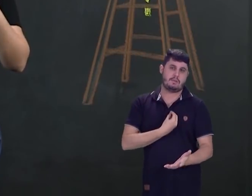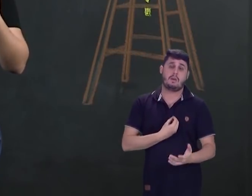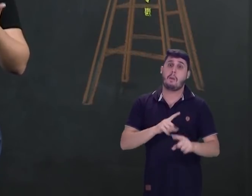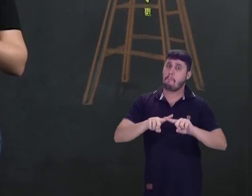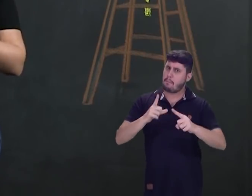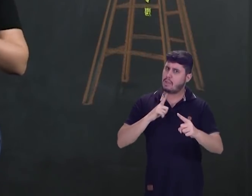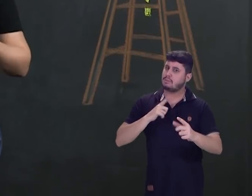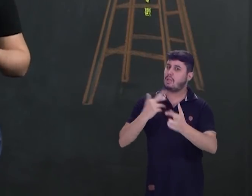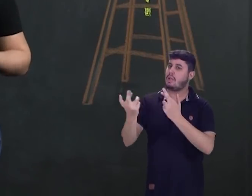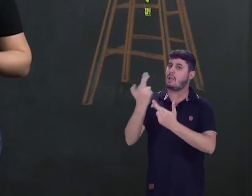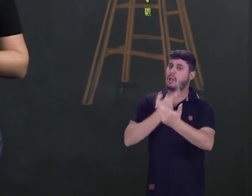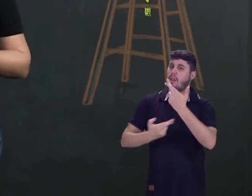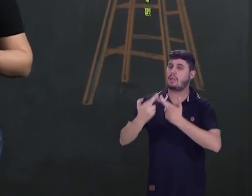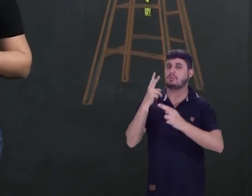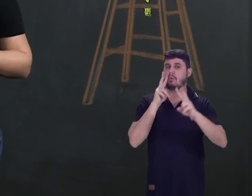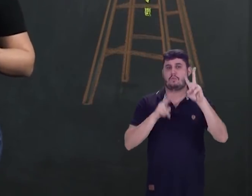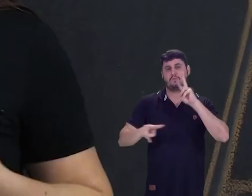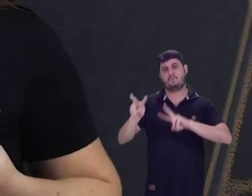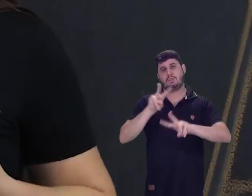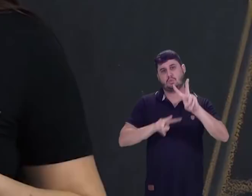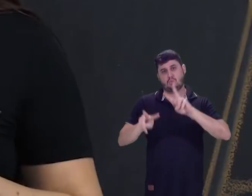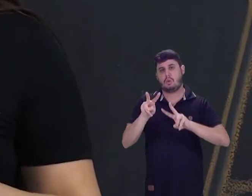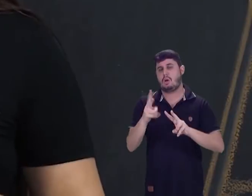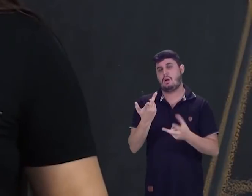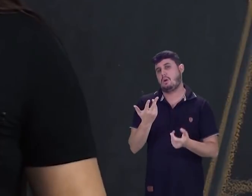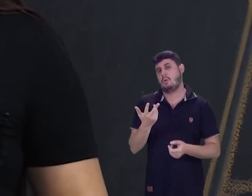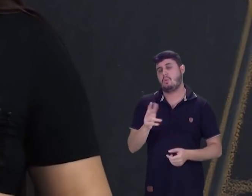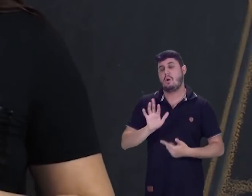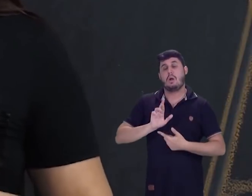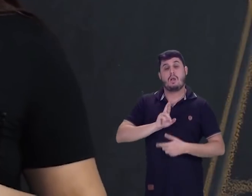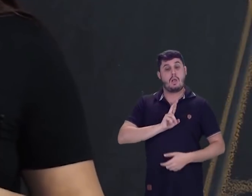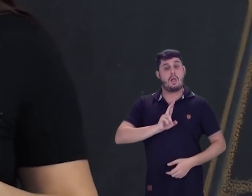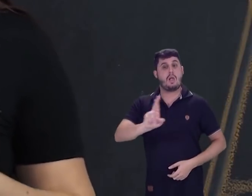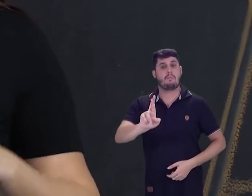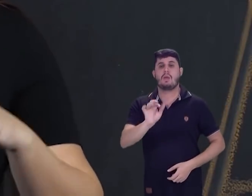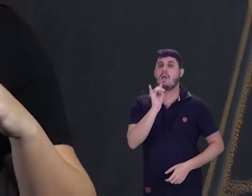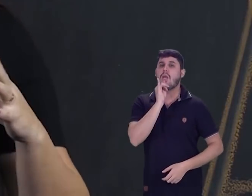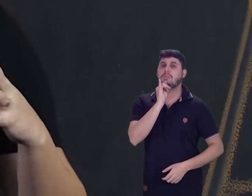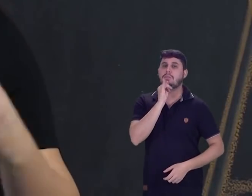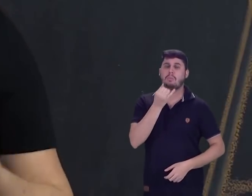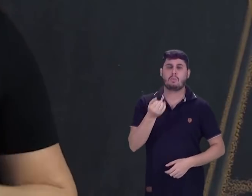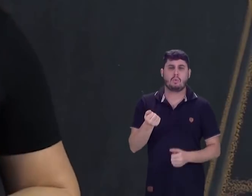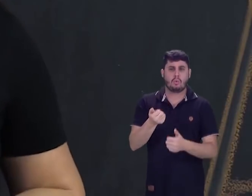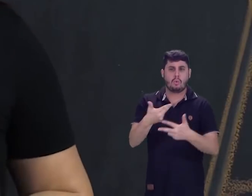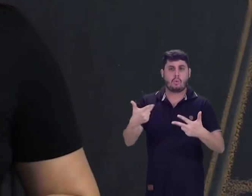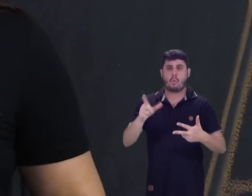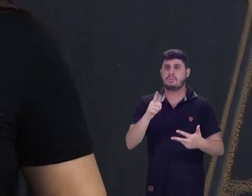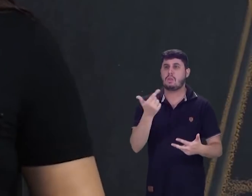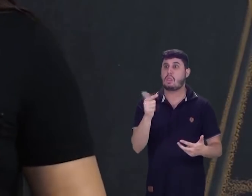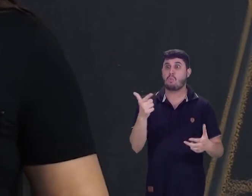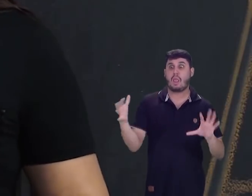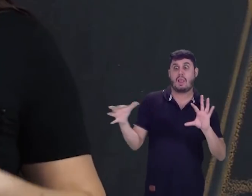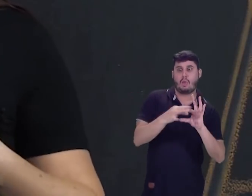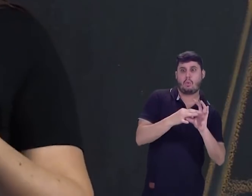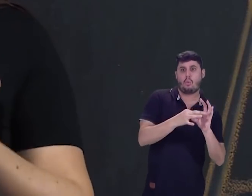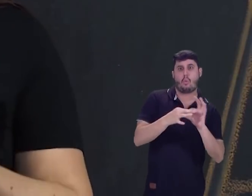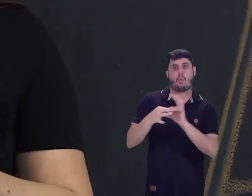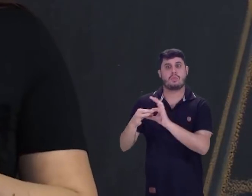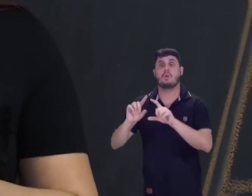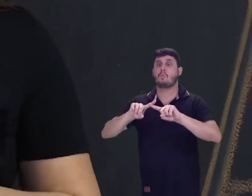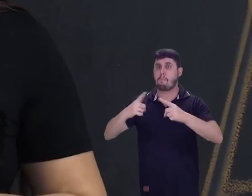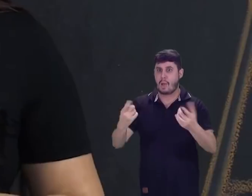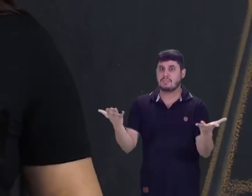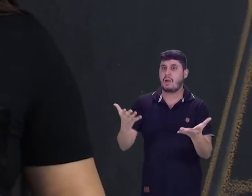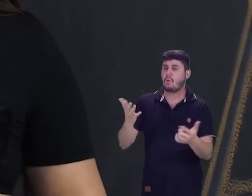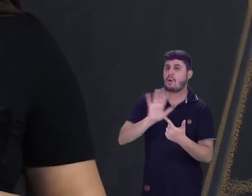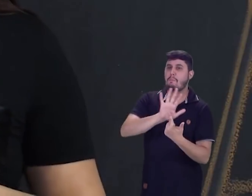fazem alguma relação visualmente, a representação daquilo que, de repente, não faz parte do mesmo contexto, mas que agora